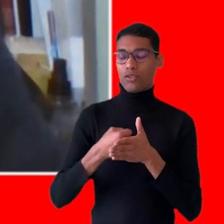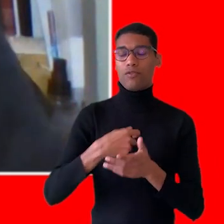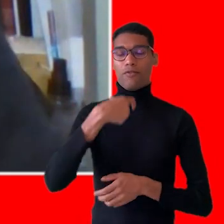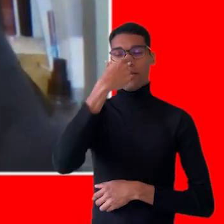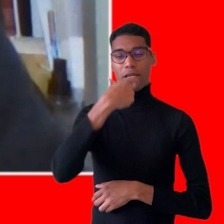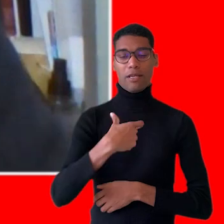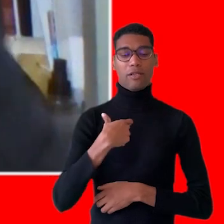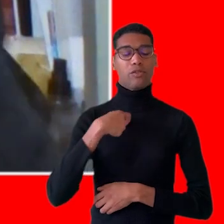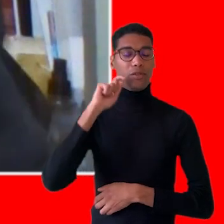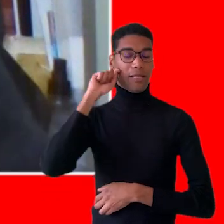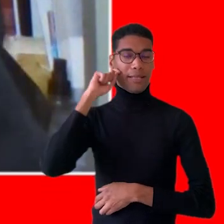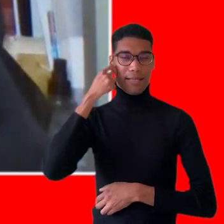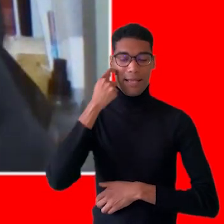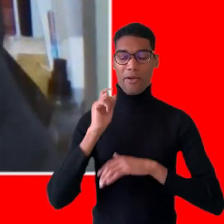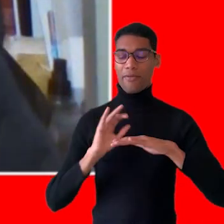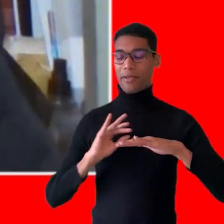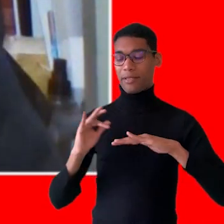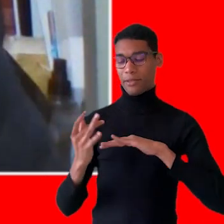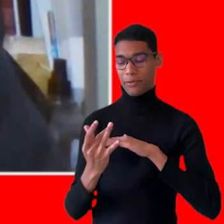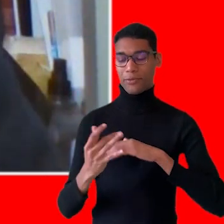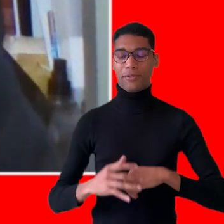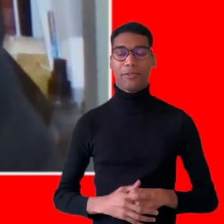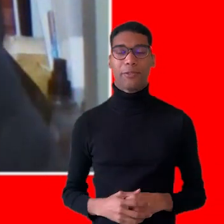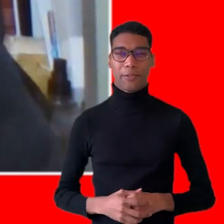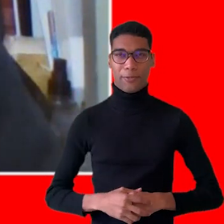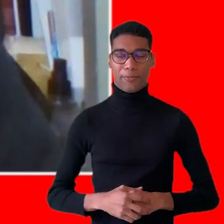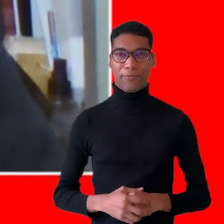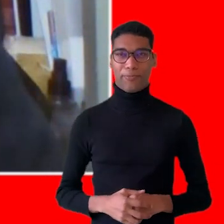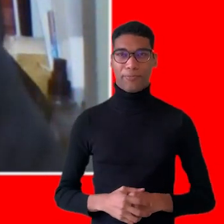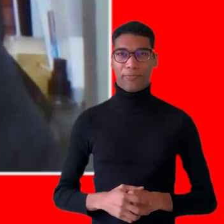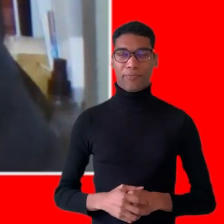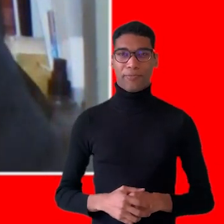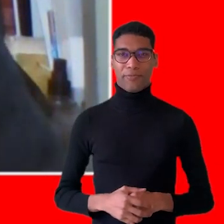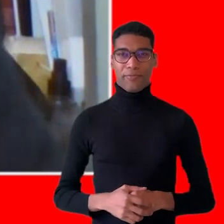negro, das redes sociais.